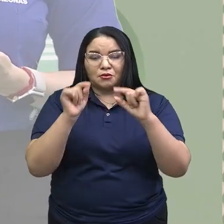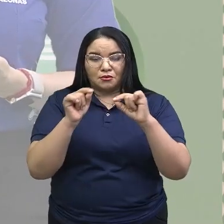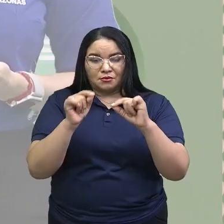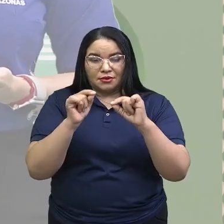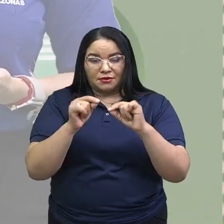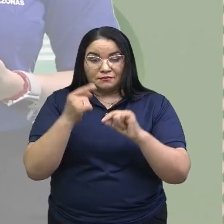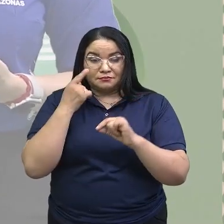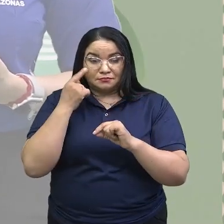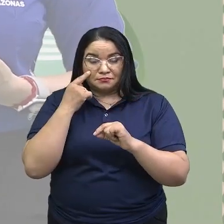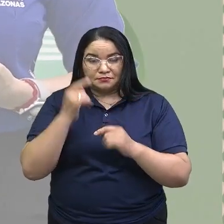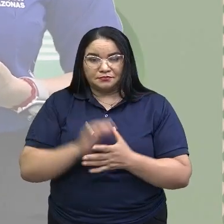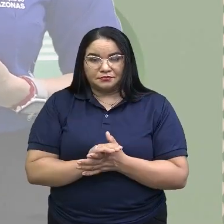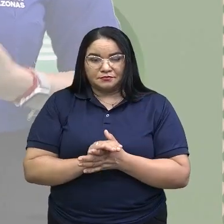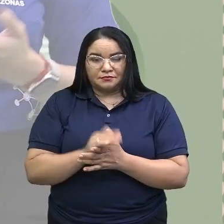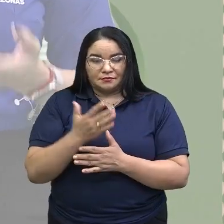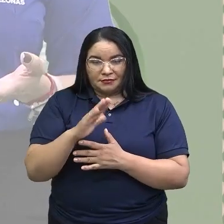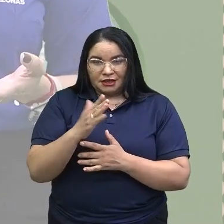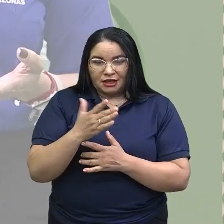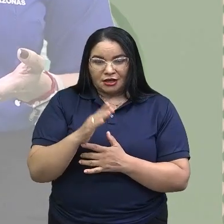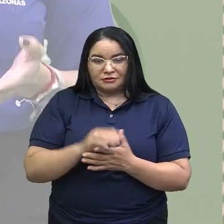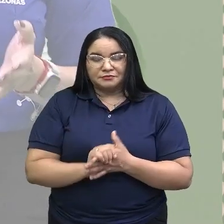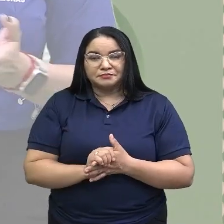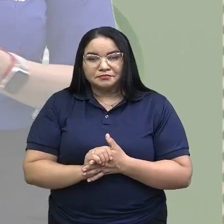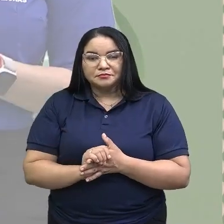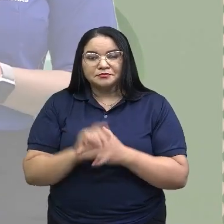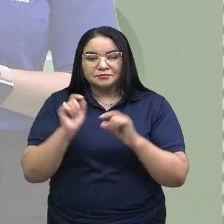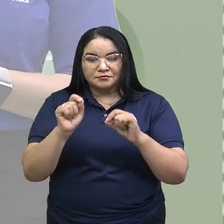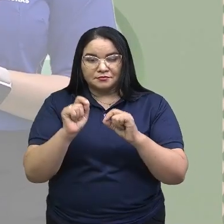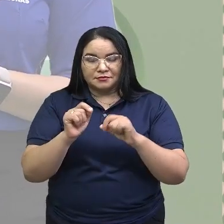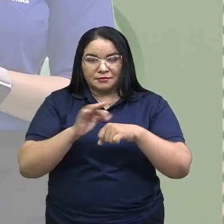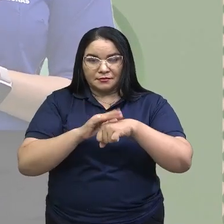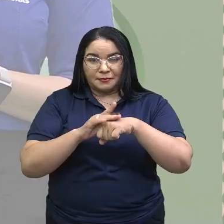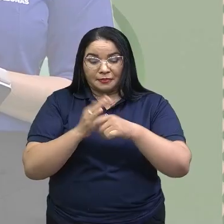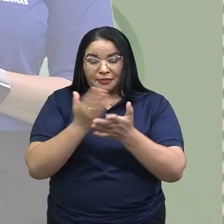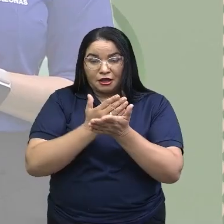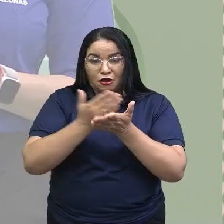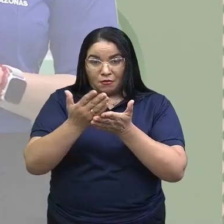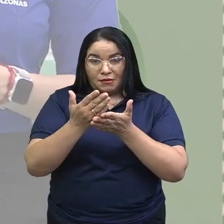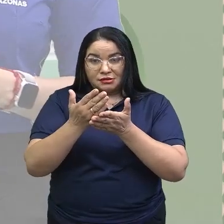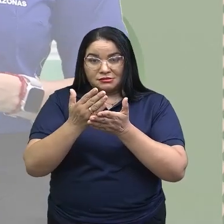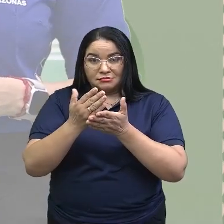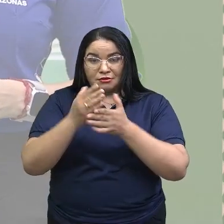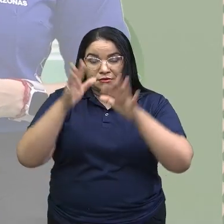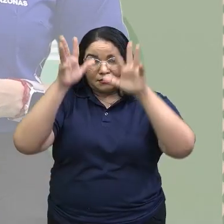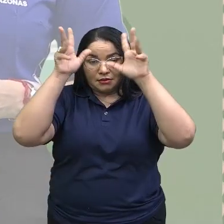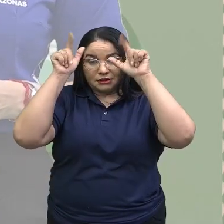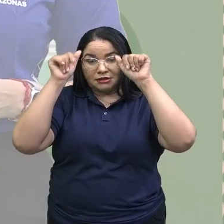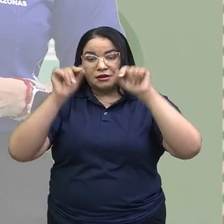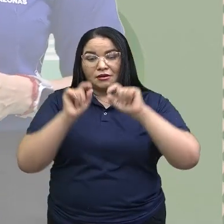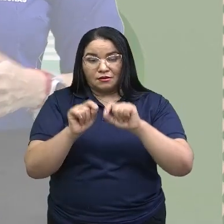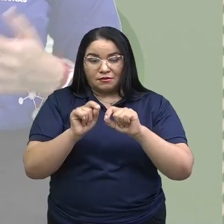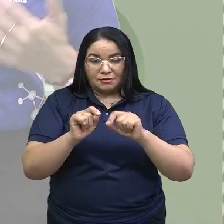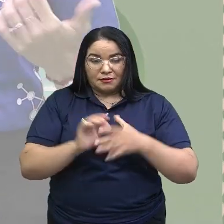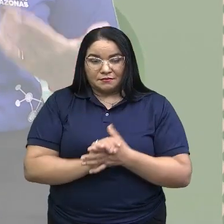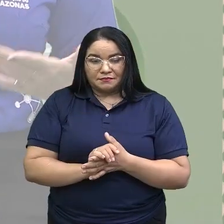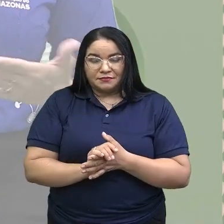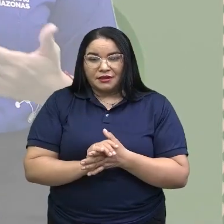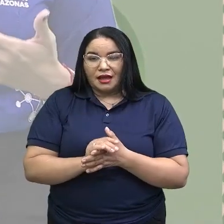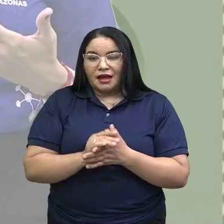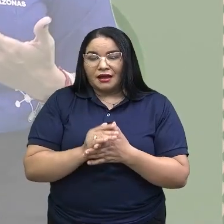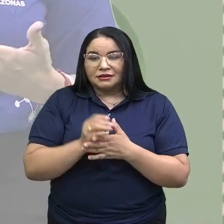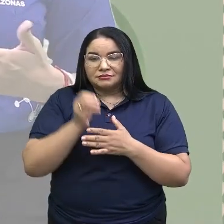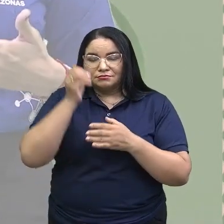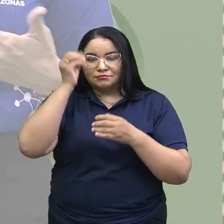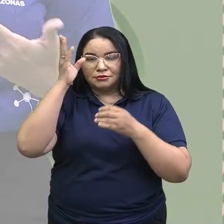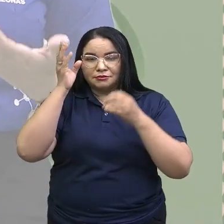são considerados sintomas leves de Alzheimer. Então, começa com o quê, né? Começa com esquecimentos de